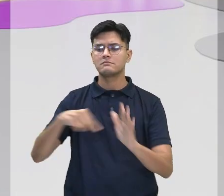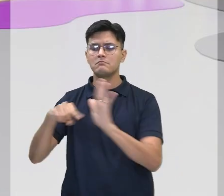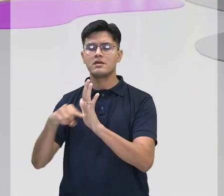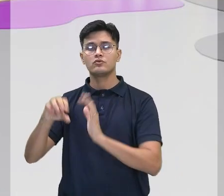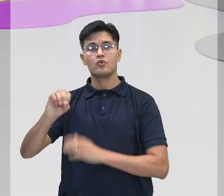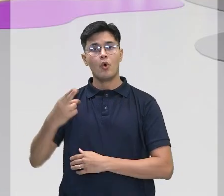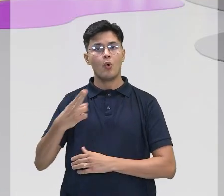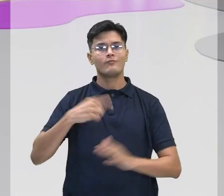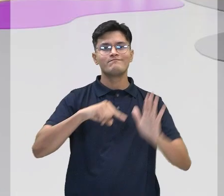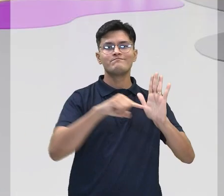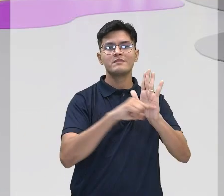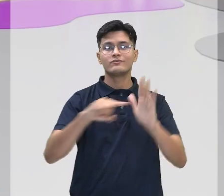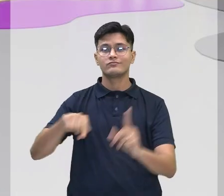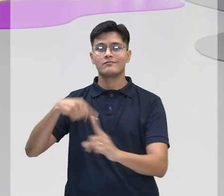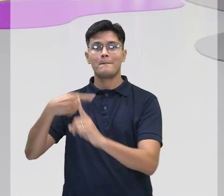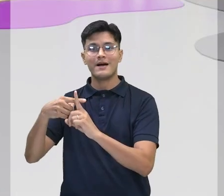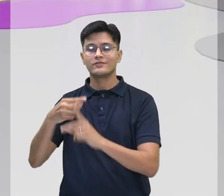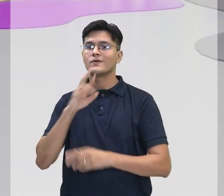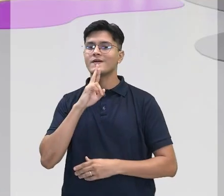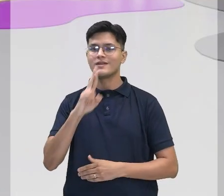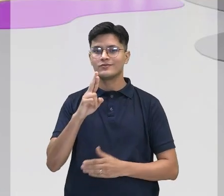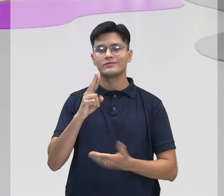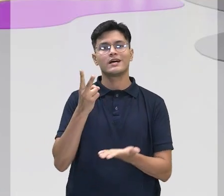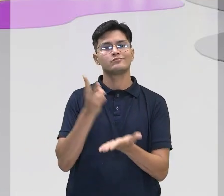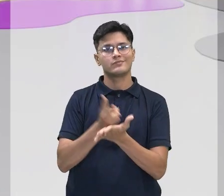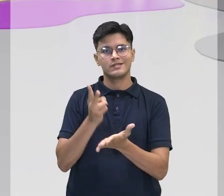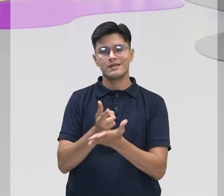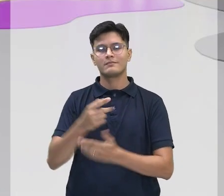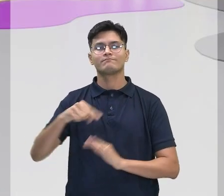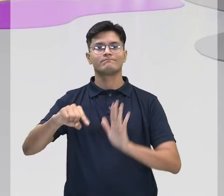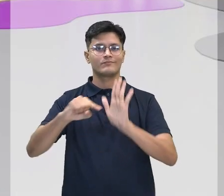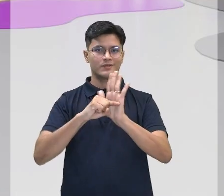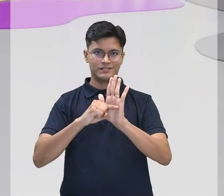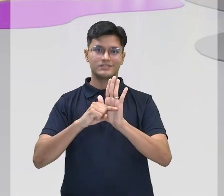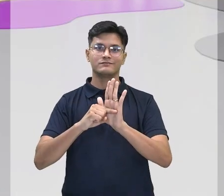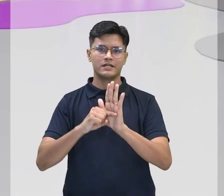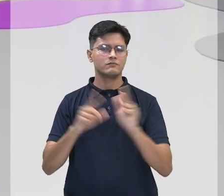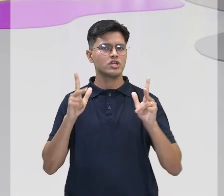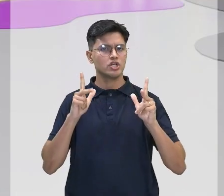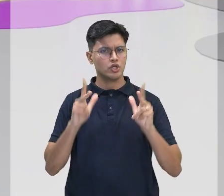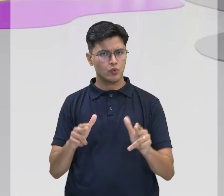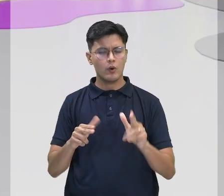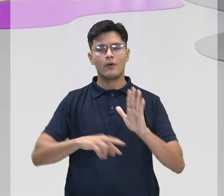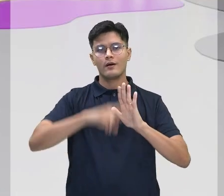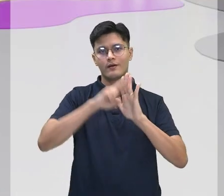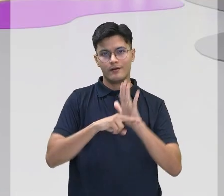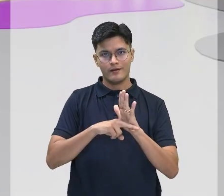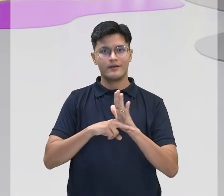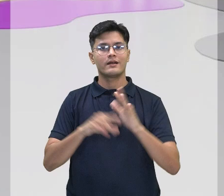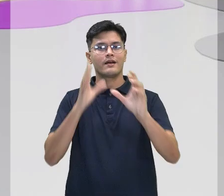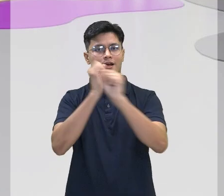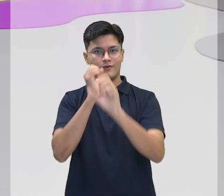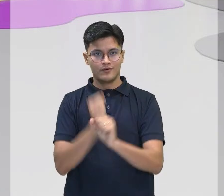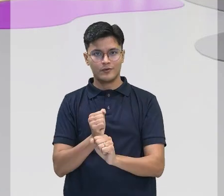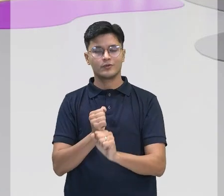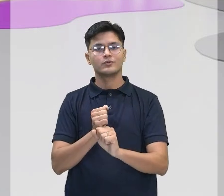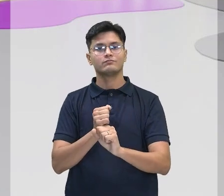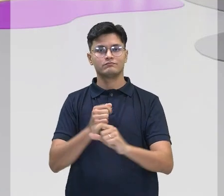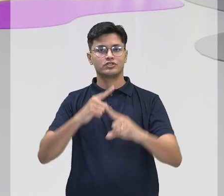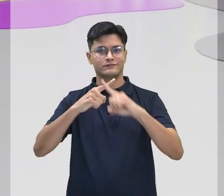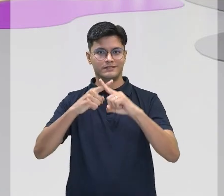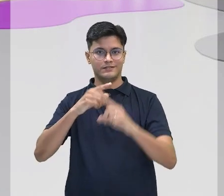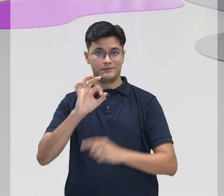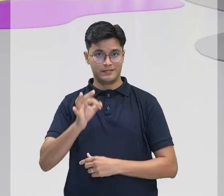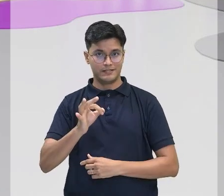Assim como é na multiplicação, também ocorrerá na divisão. Sinais iguais, o resultado é positivo. Sinais diferentes,